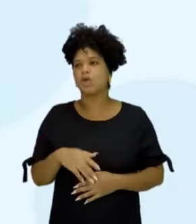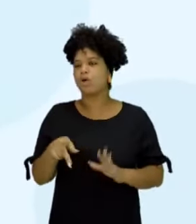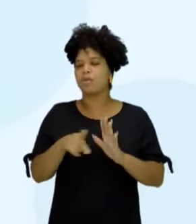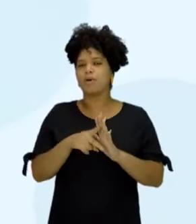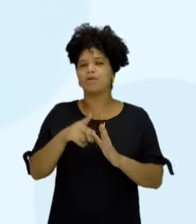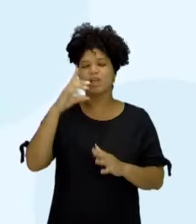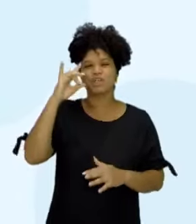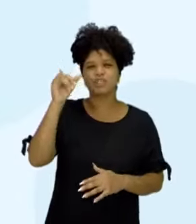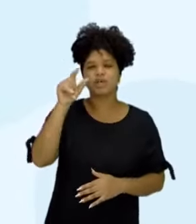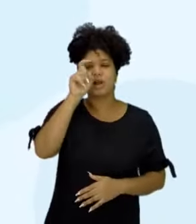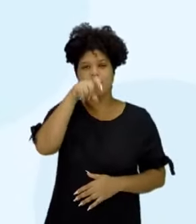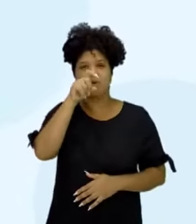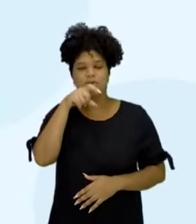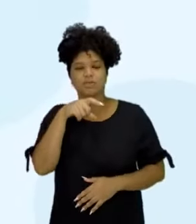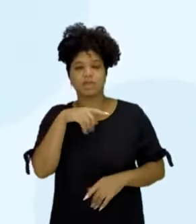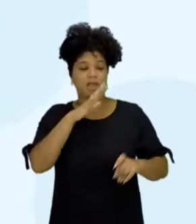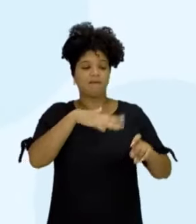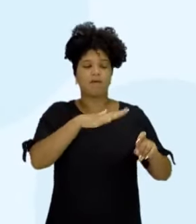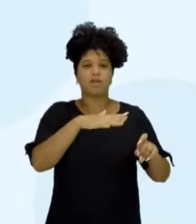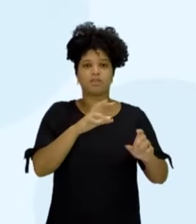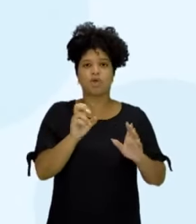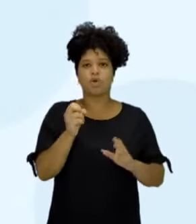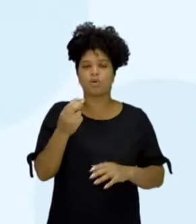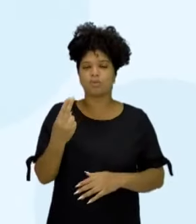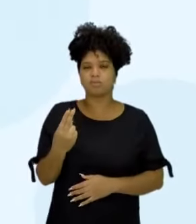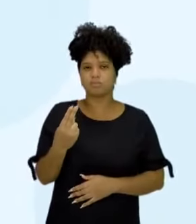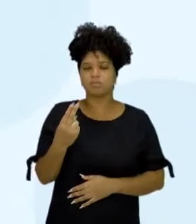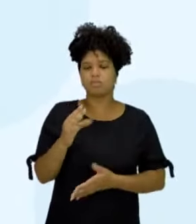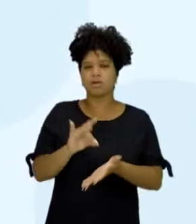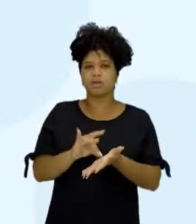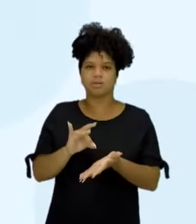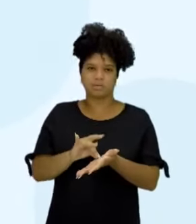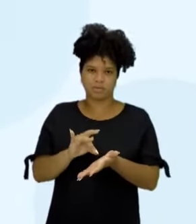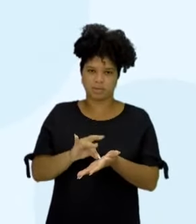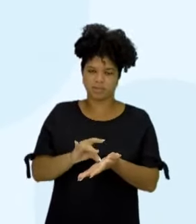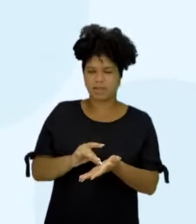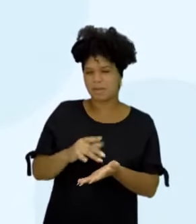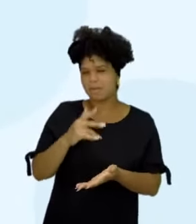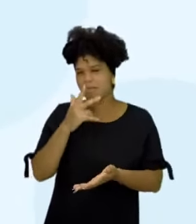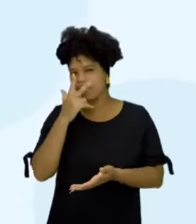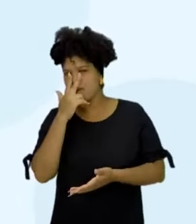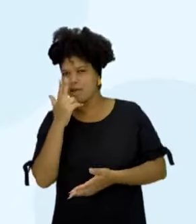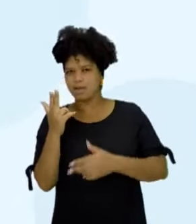então fato ou mito, né? Aquilo que soa como verdade,